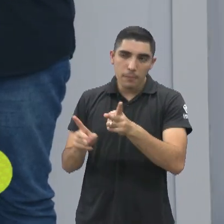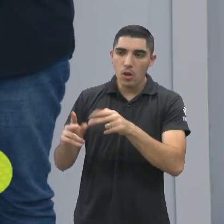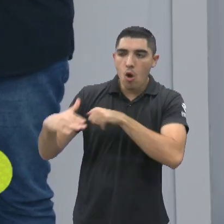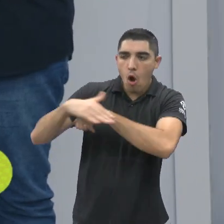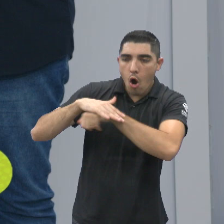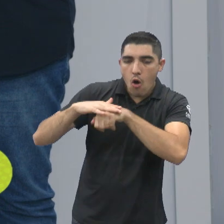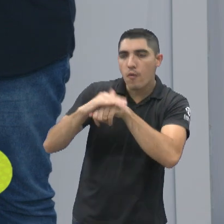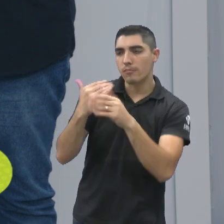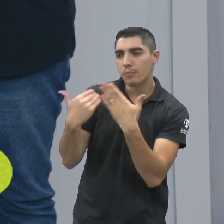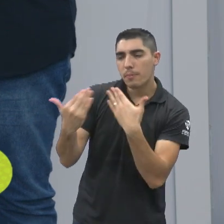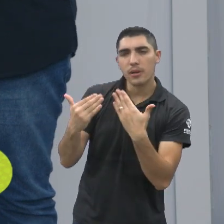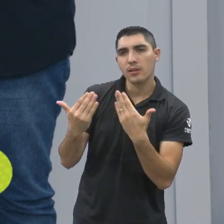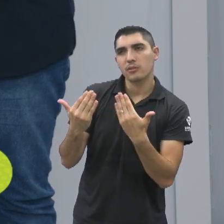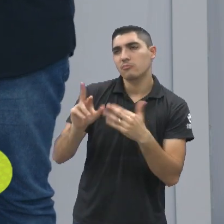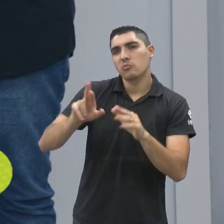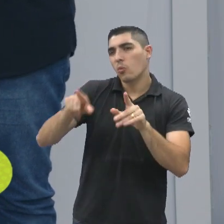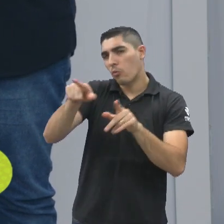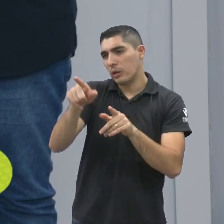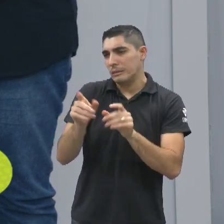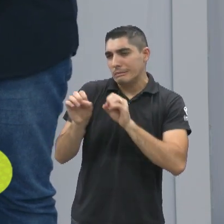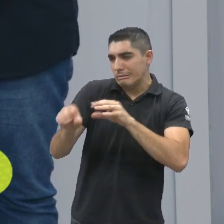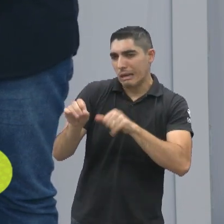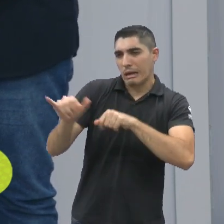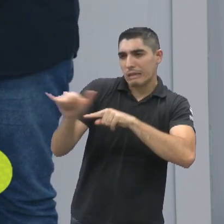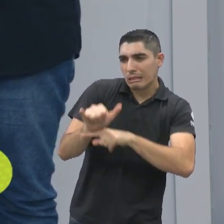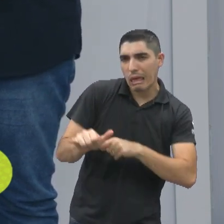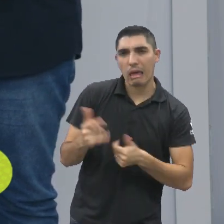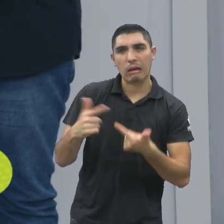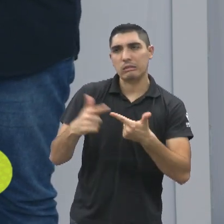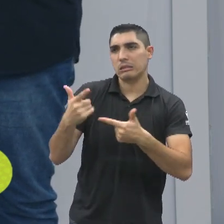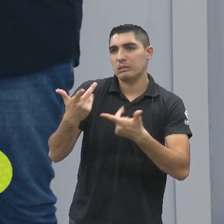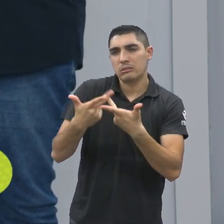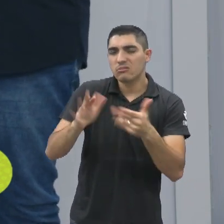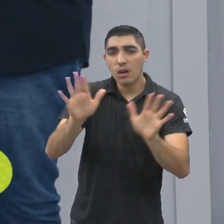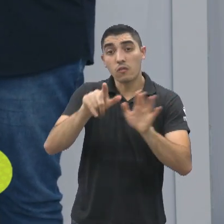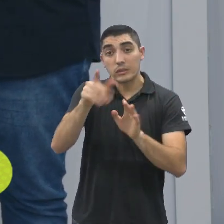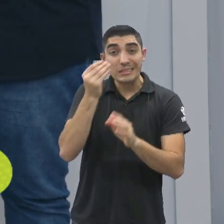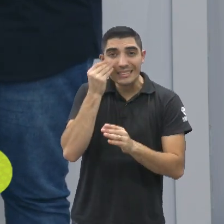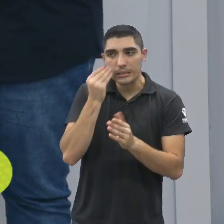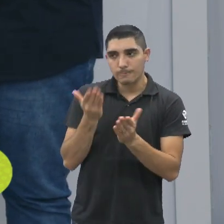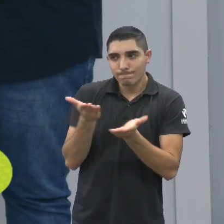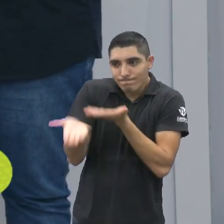taticamente, até porque você não tinha muito tempo, né? Você precisava de vitórias, somar pontos para tentar